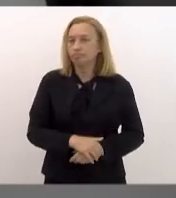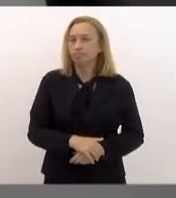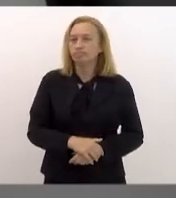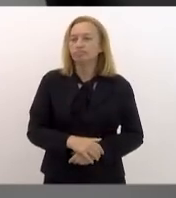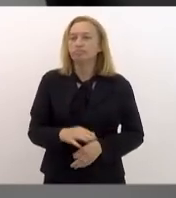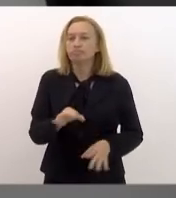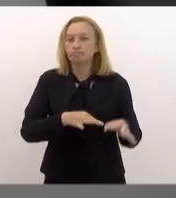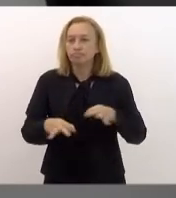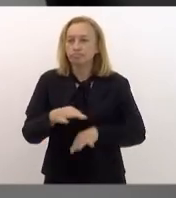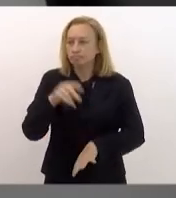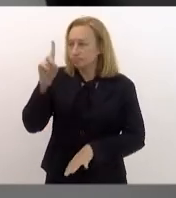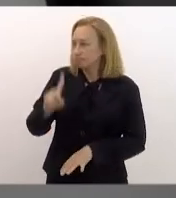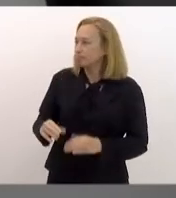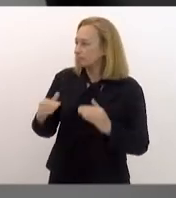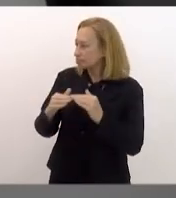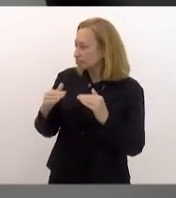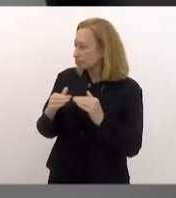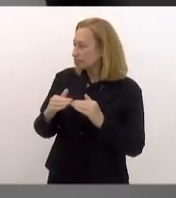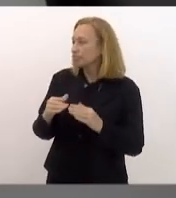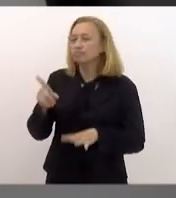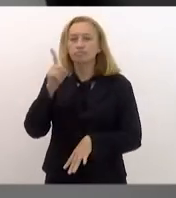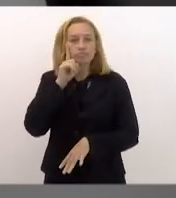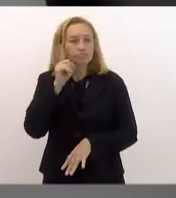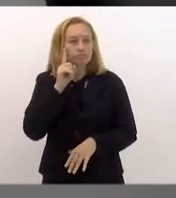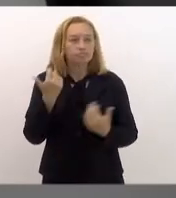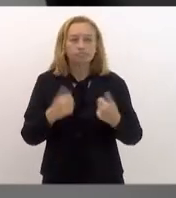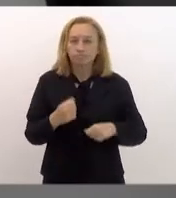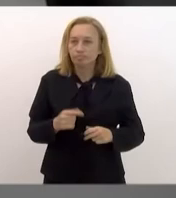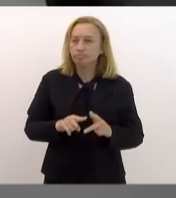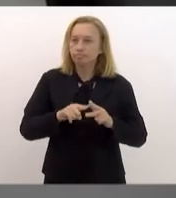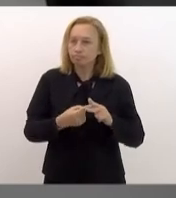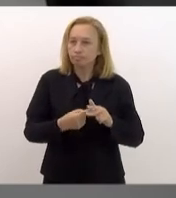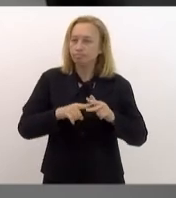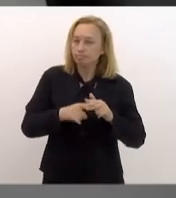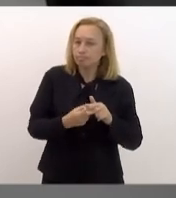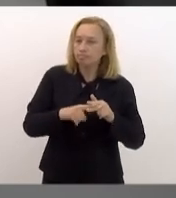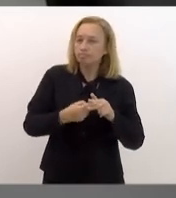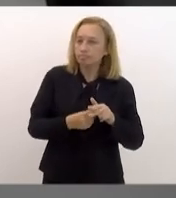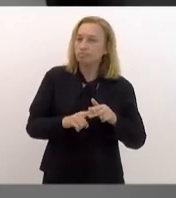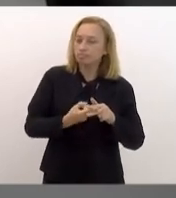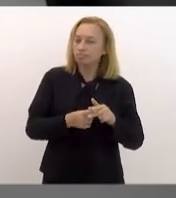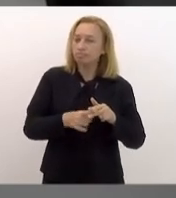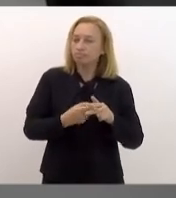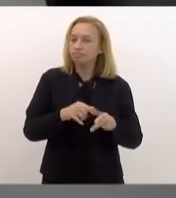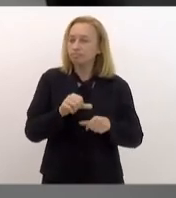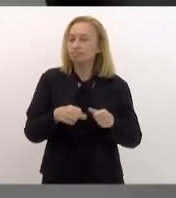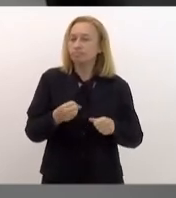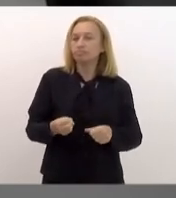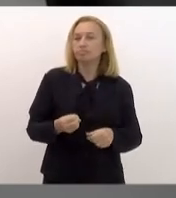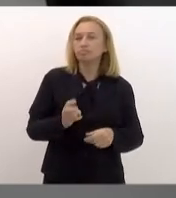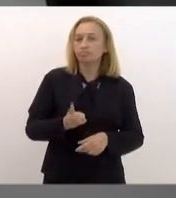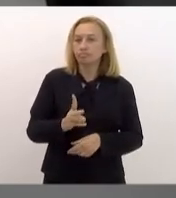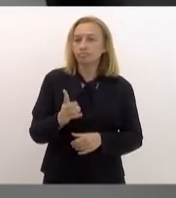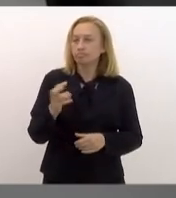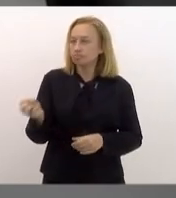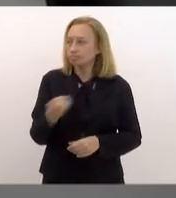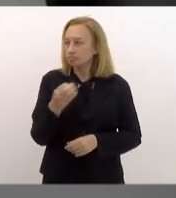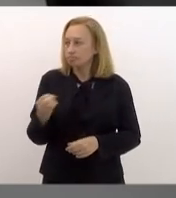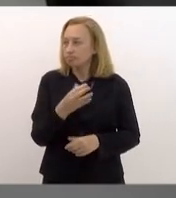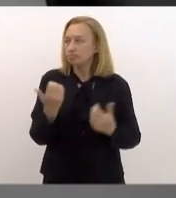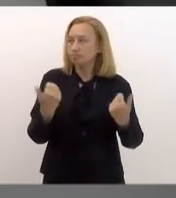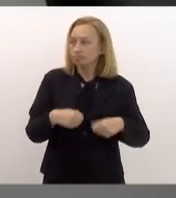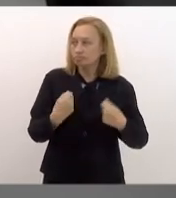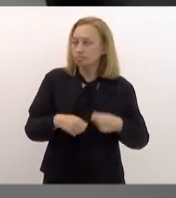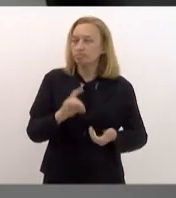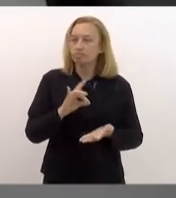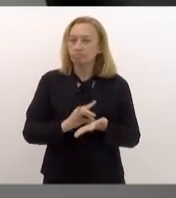diretor, eu concordo que ele é dinâmico, é todo dia ele está precisando ser atualizado, toda hora a gente tem novidades, a gente precisa realmente fazer